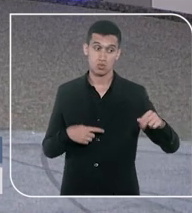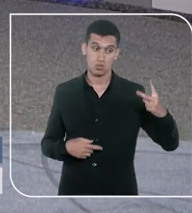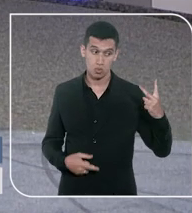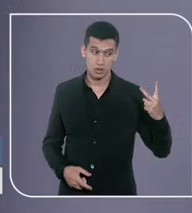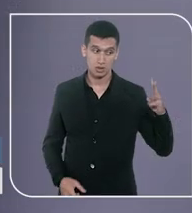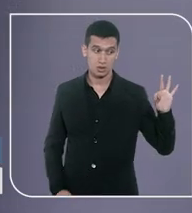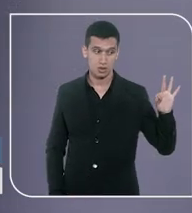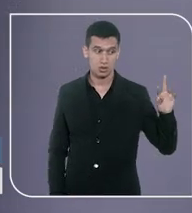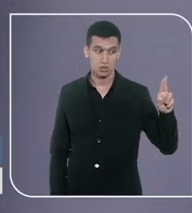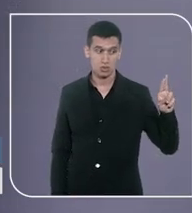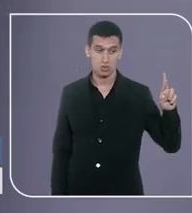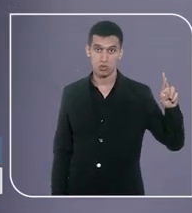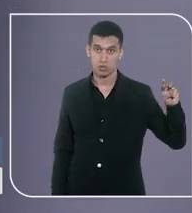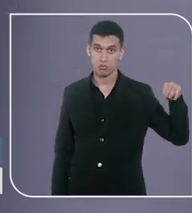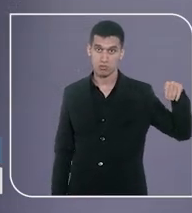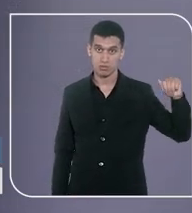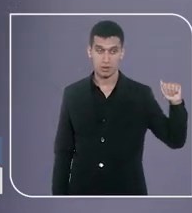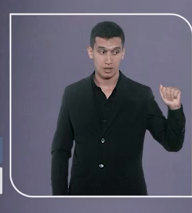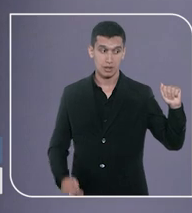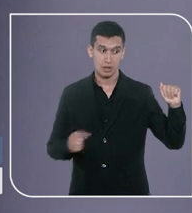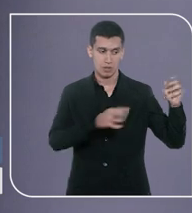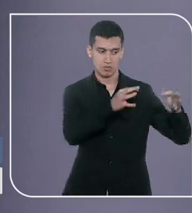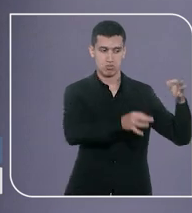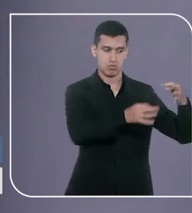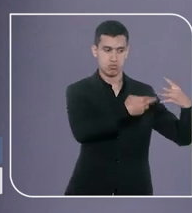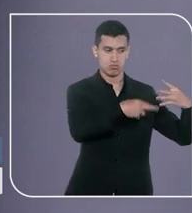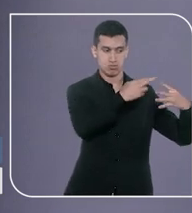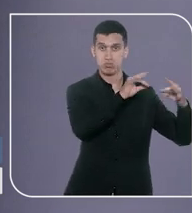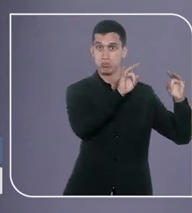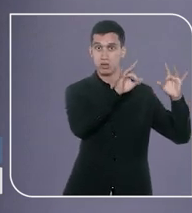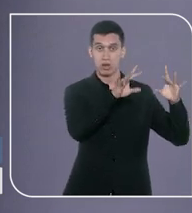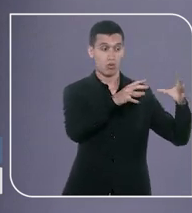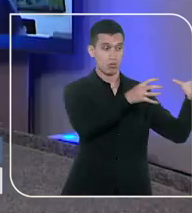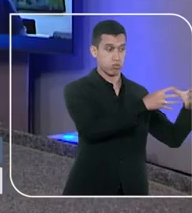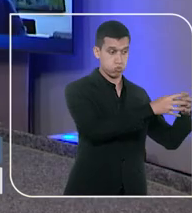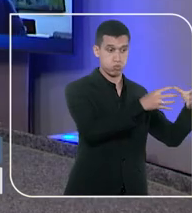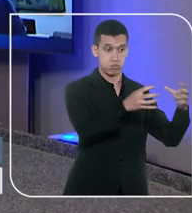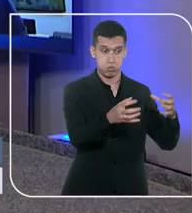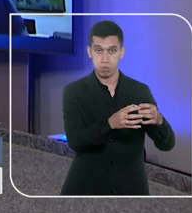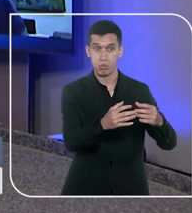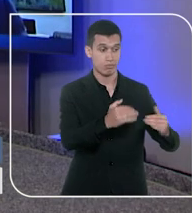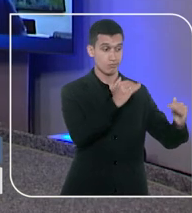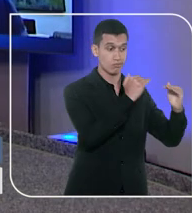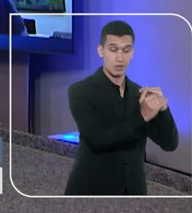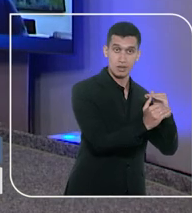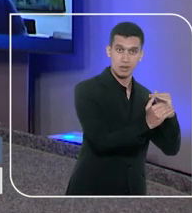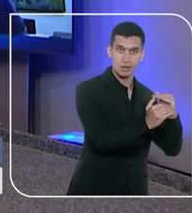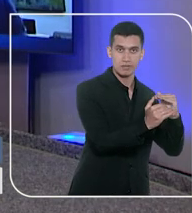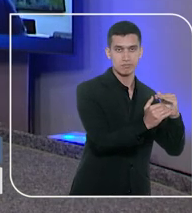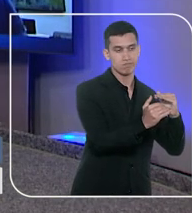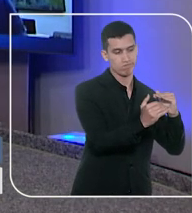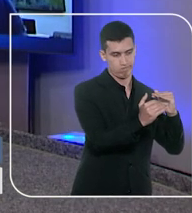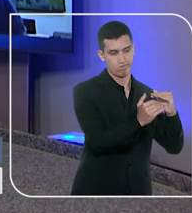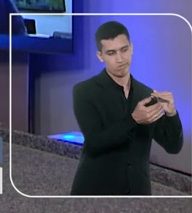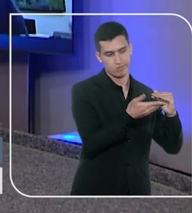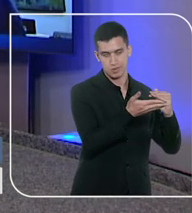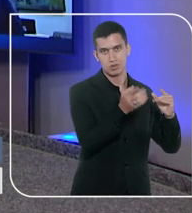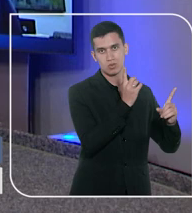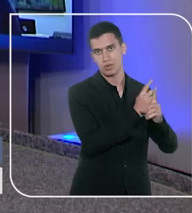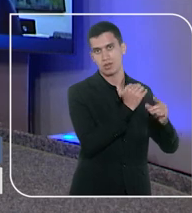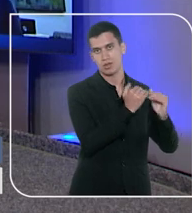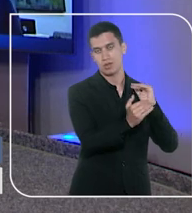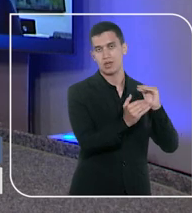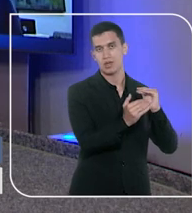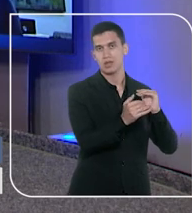recurso especial, que divergem entre elas, eu tenho, nesse momento, uma divergência dos órgãos fracionários. Como o